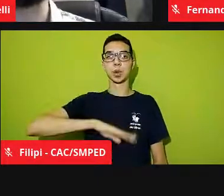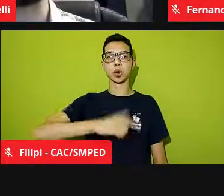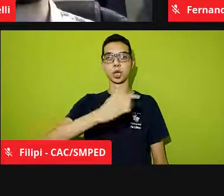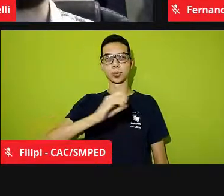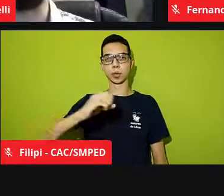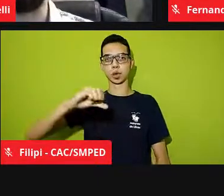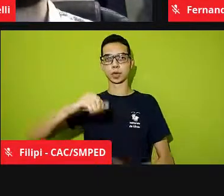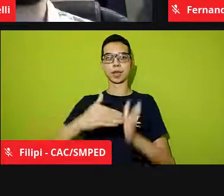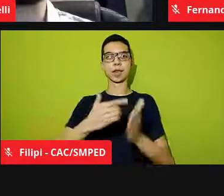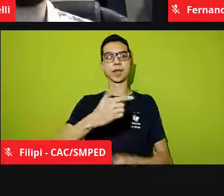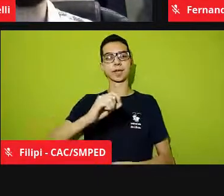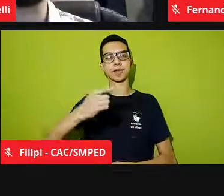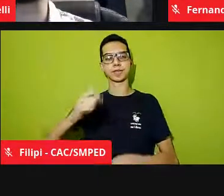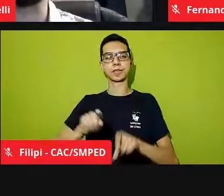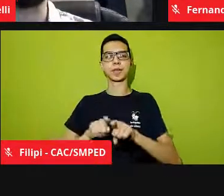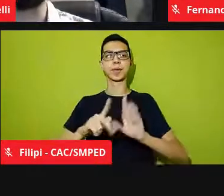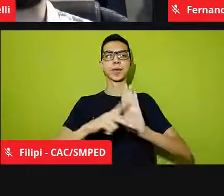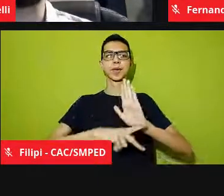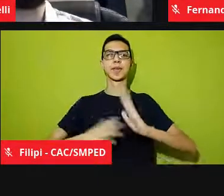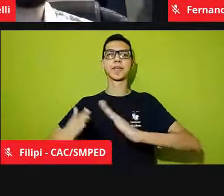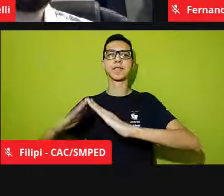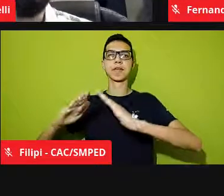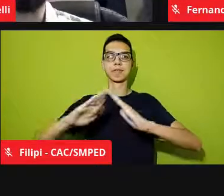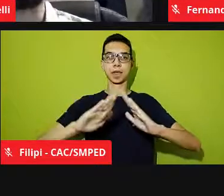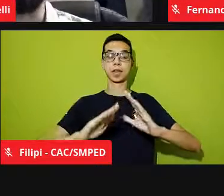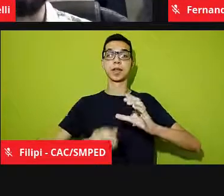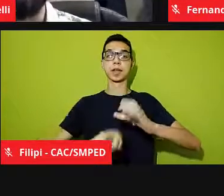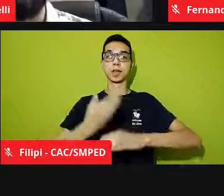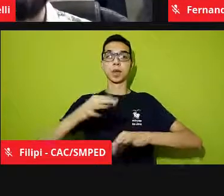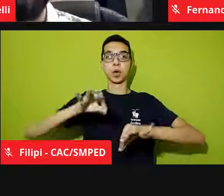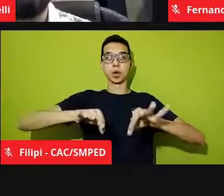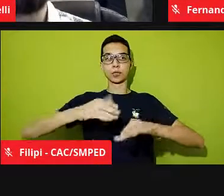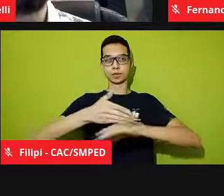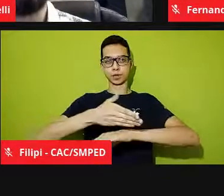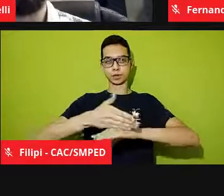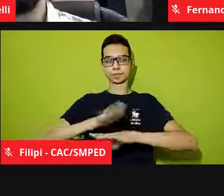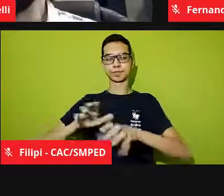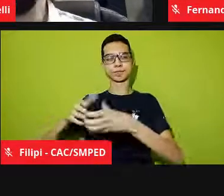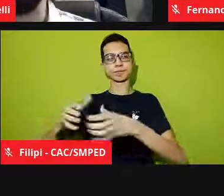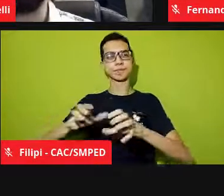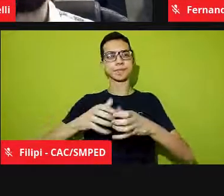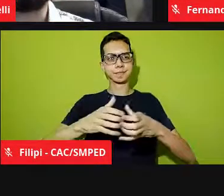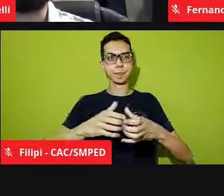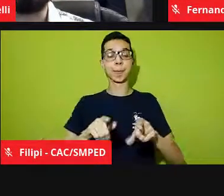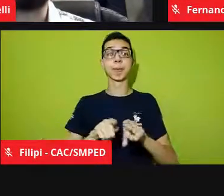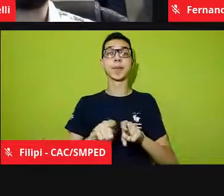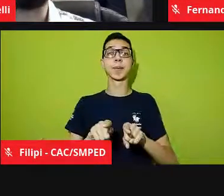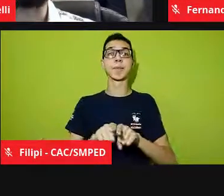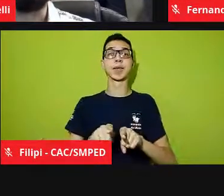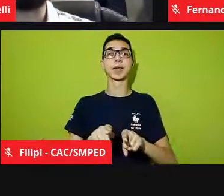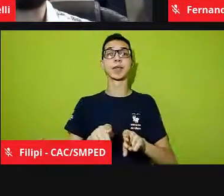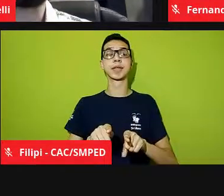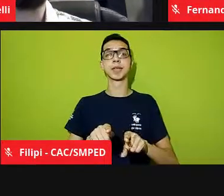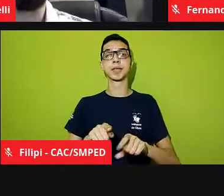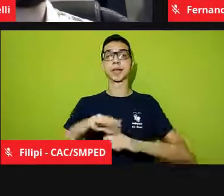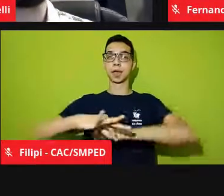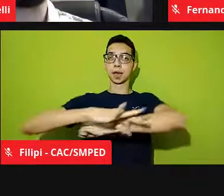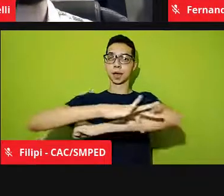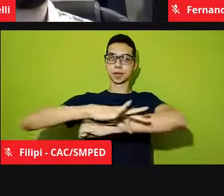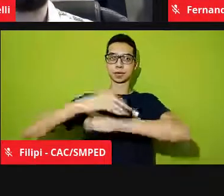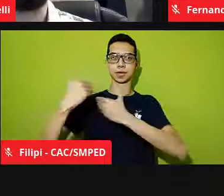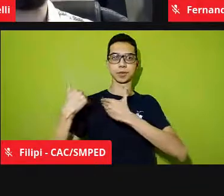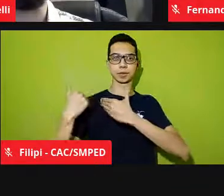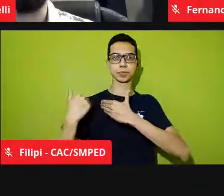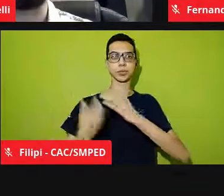de urbanização de favelas e no desenvolvimento de oficinas participativas nas comunidades. Foi também o arquiteto responsável pelo desenvolvimento